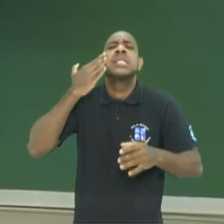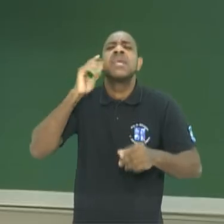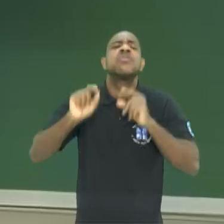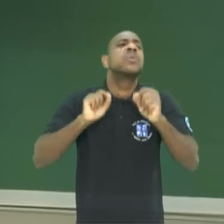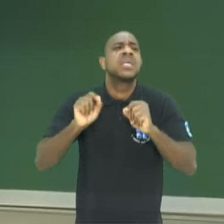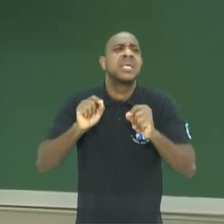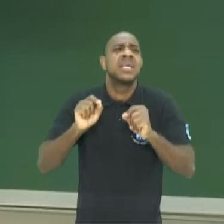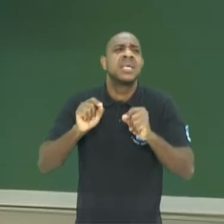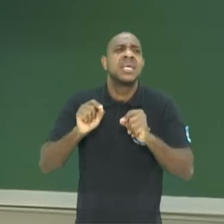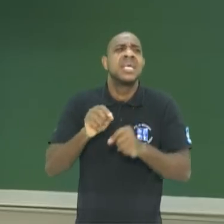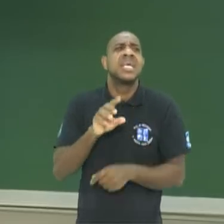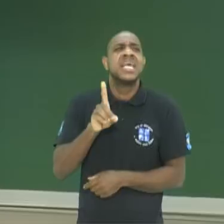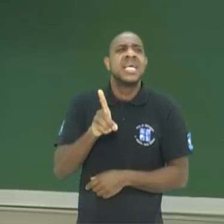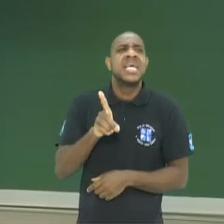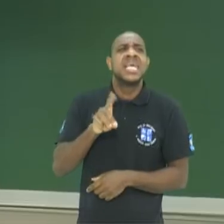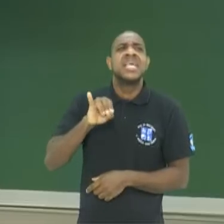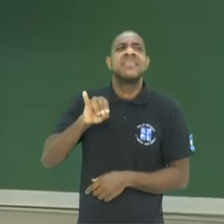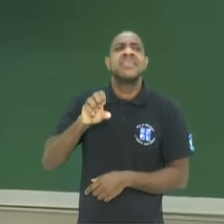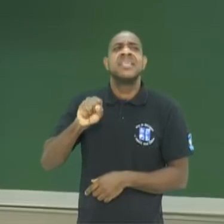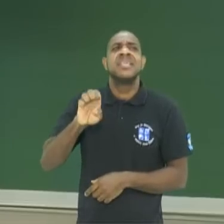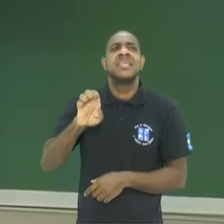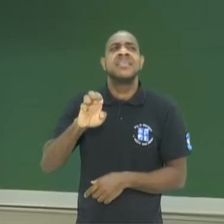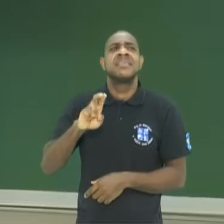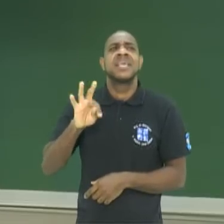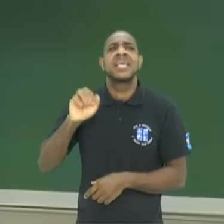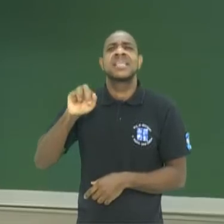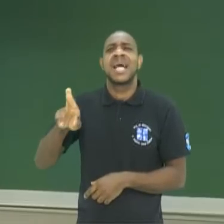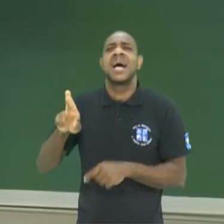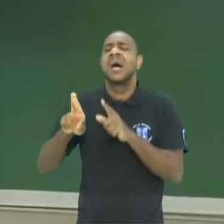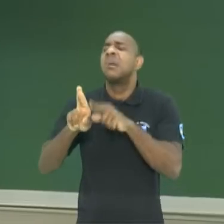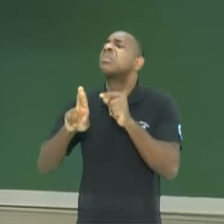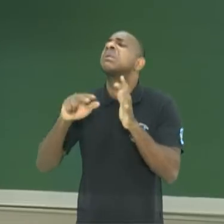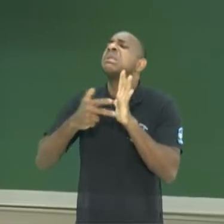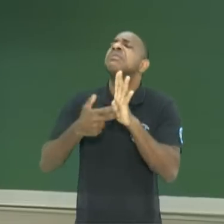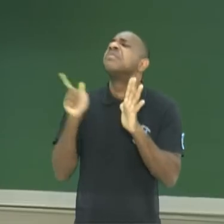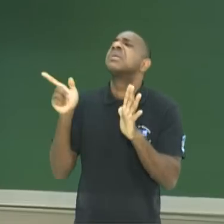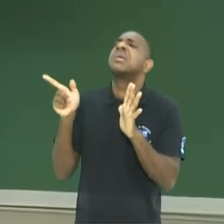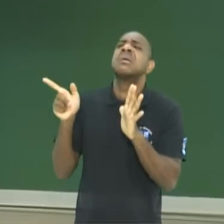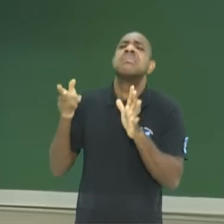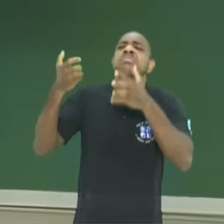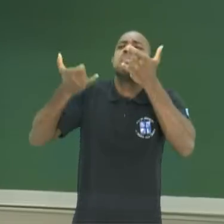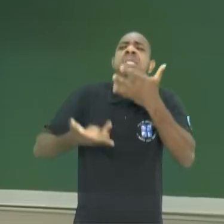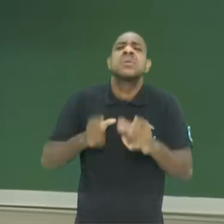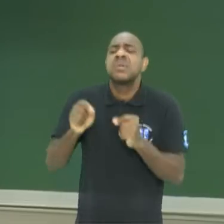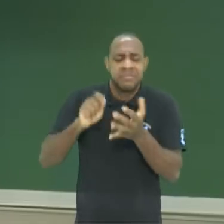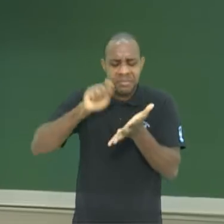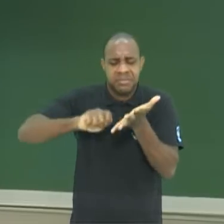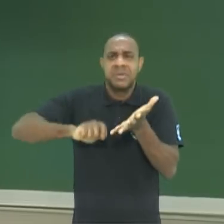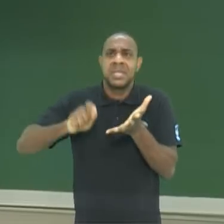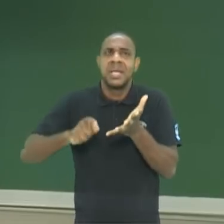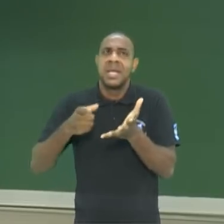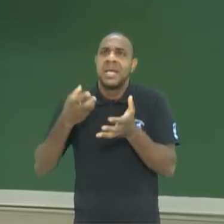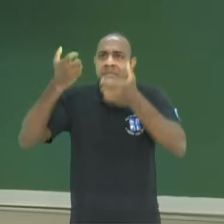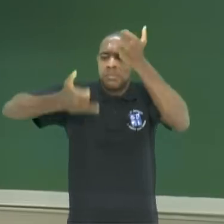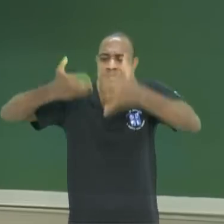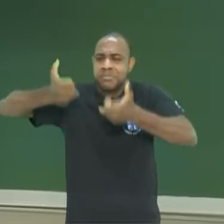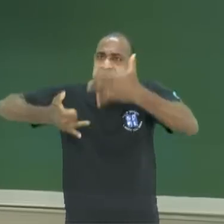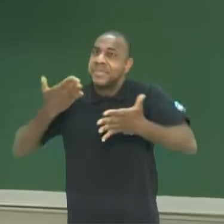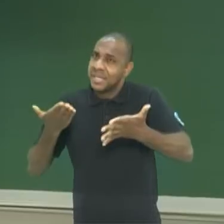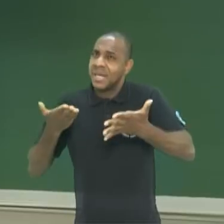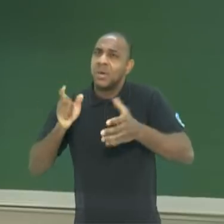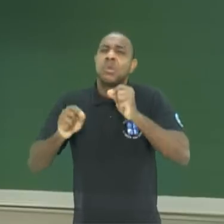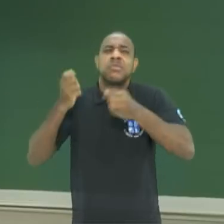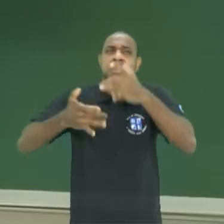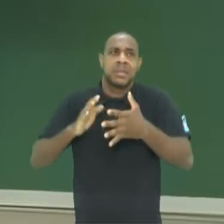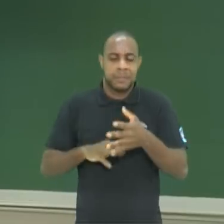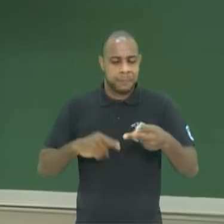assim para vocês, então vocês vão dissertar, o que você teria que fazer? Você vai ter que argumentar, o que você teria que fazer?